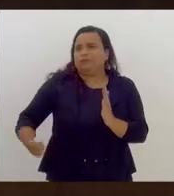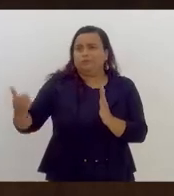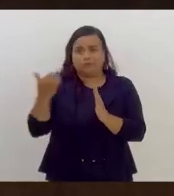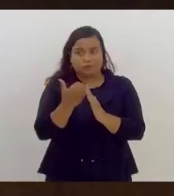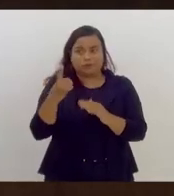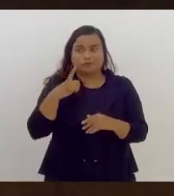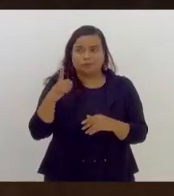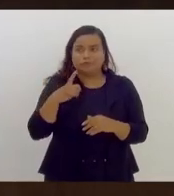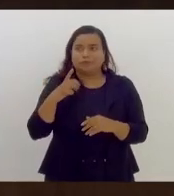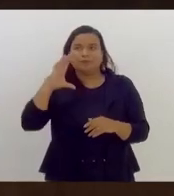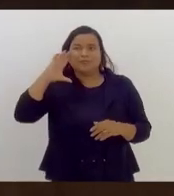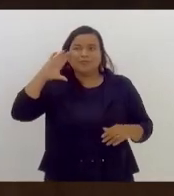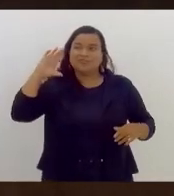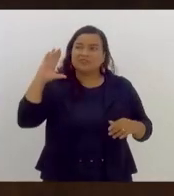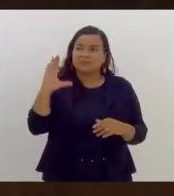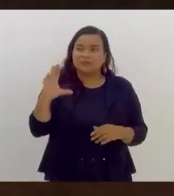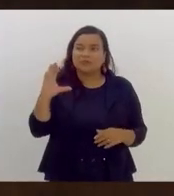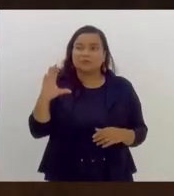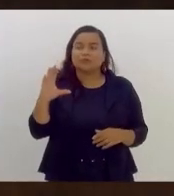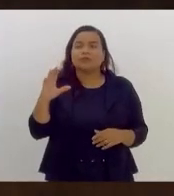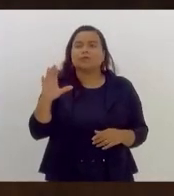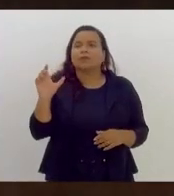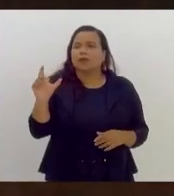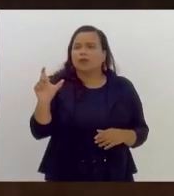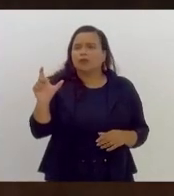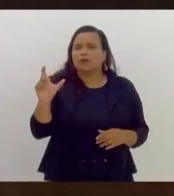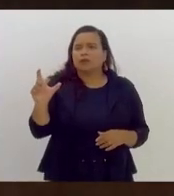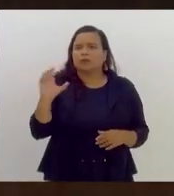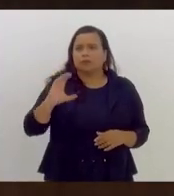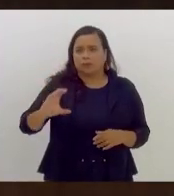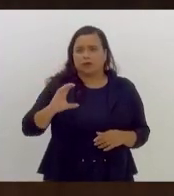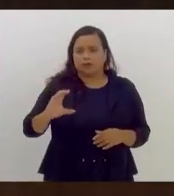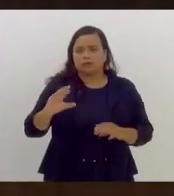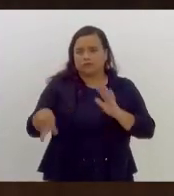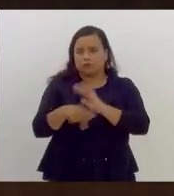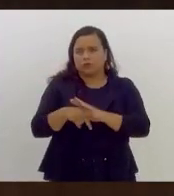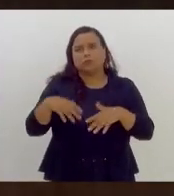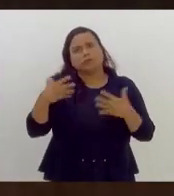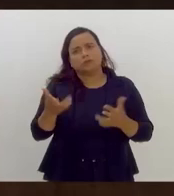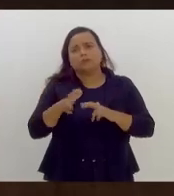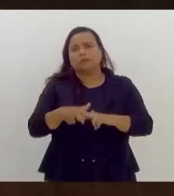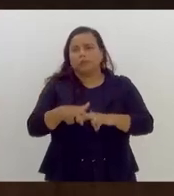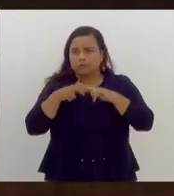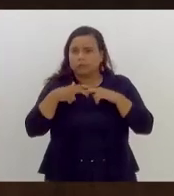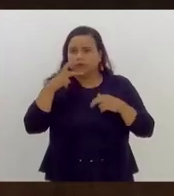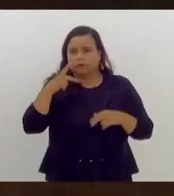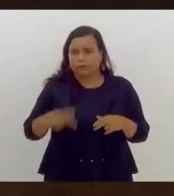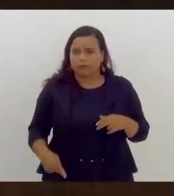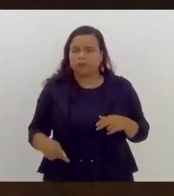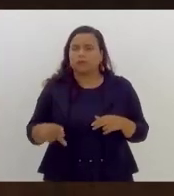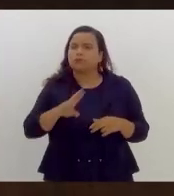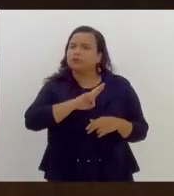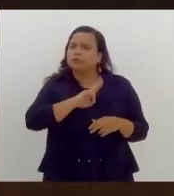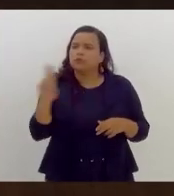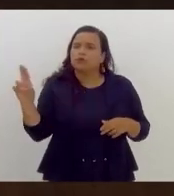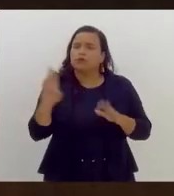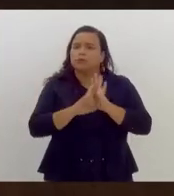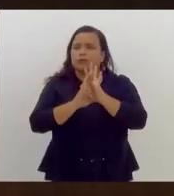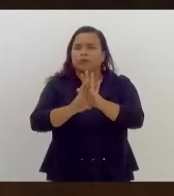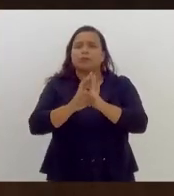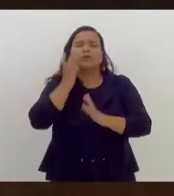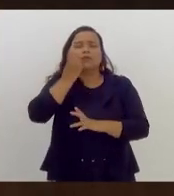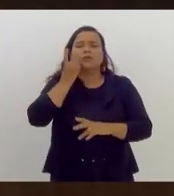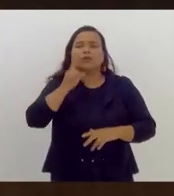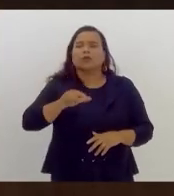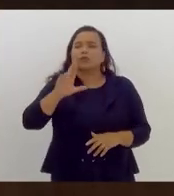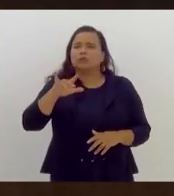extorsivos, principalmente no cartão de crédito. Por isso, senhor presidente, em nome da deputada